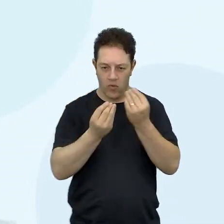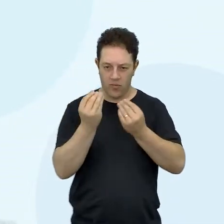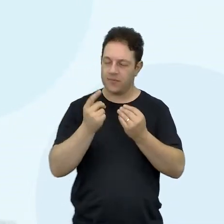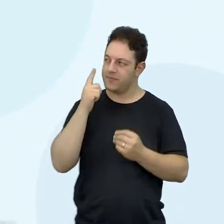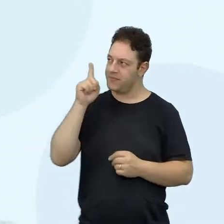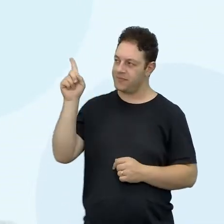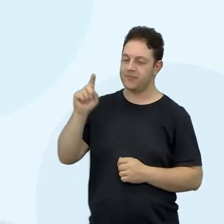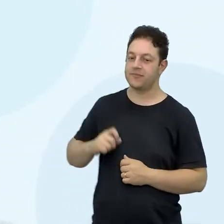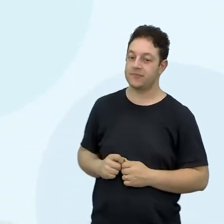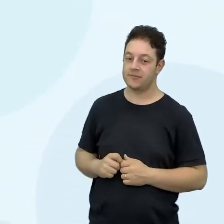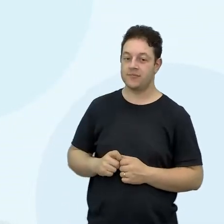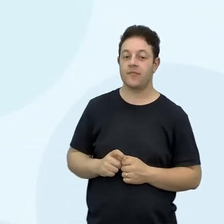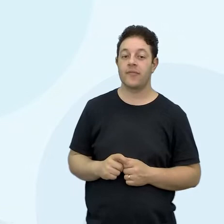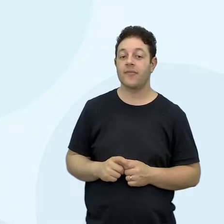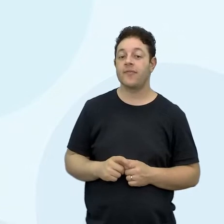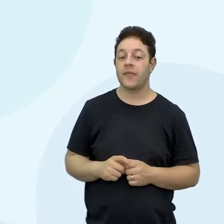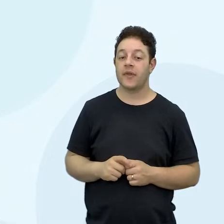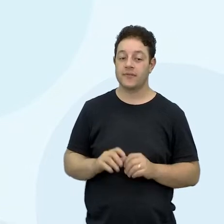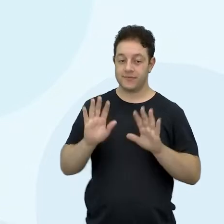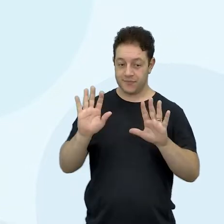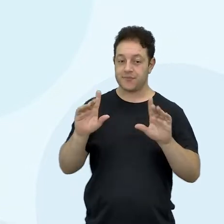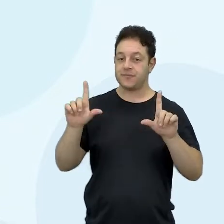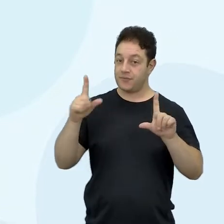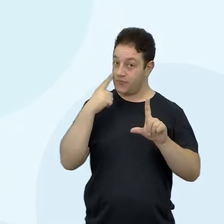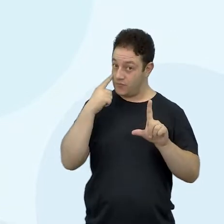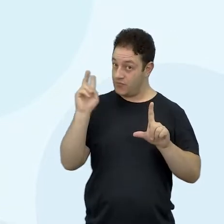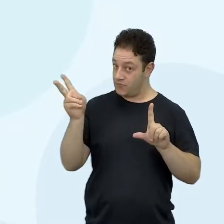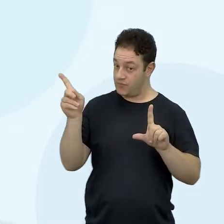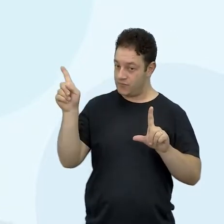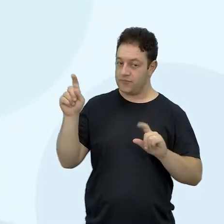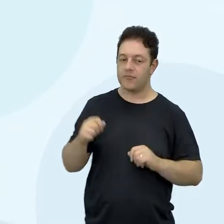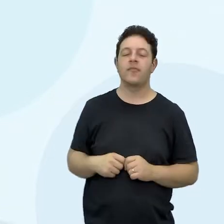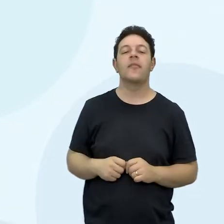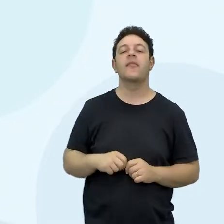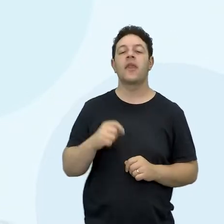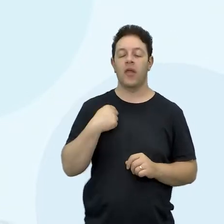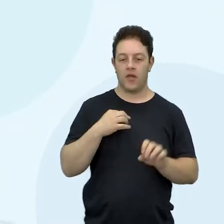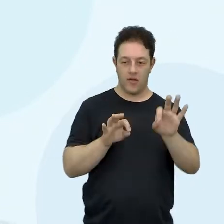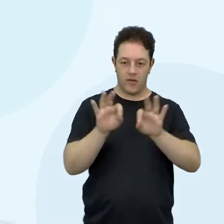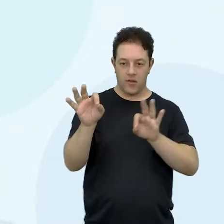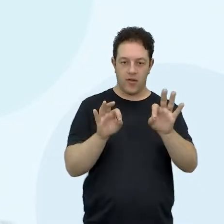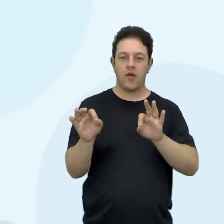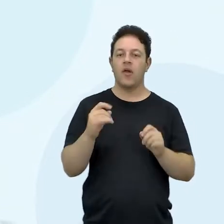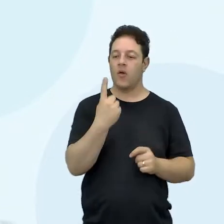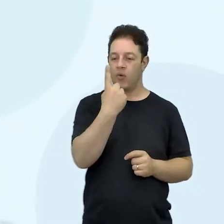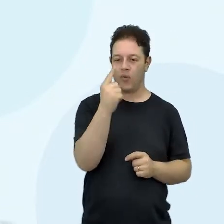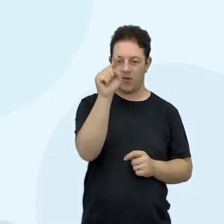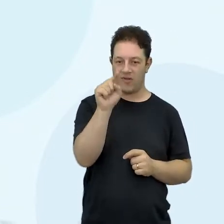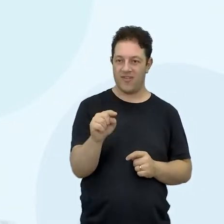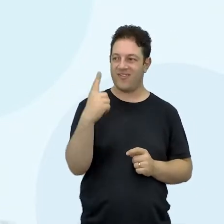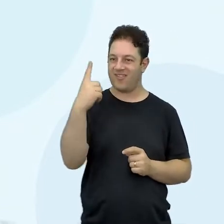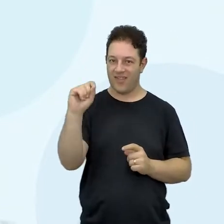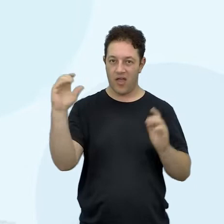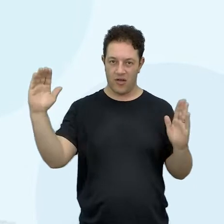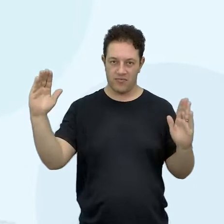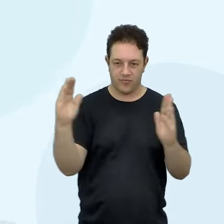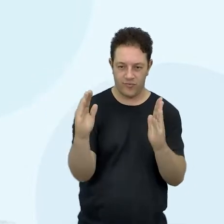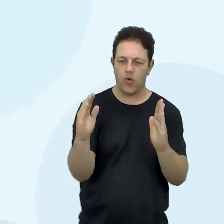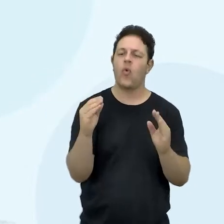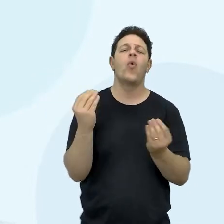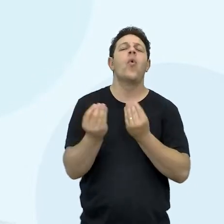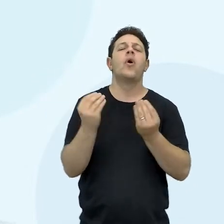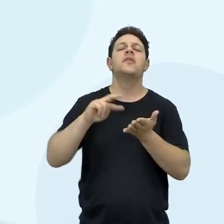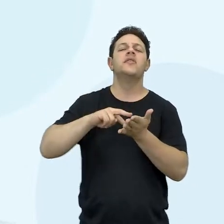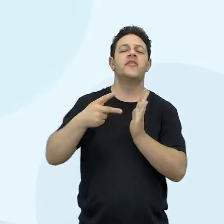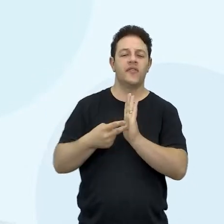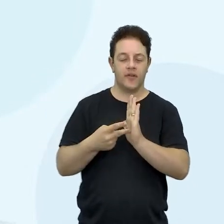Vamos lá. Ó. Segura aí então na tela, ó. Se eu estou fazendo uma redução de 1 para 10, quer dizer o quê? Que